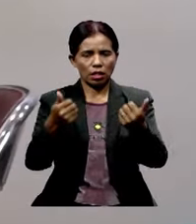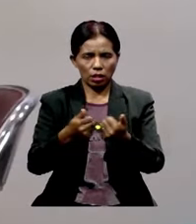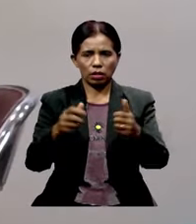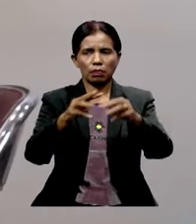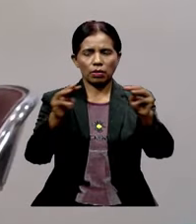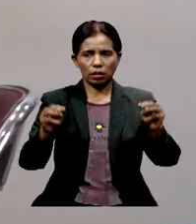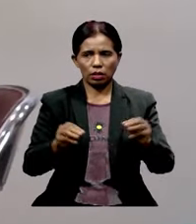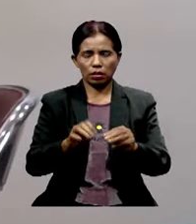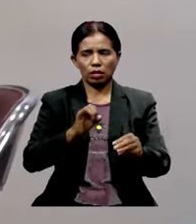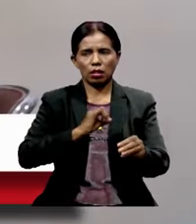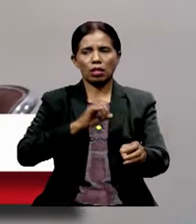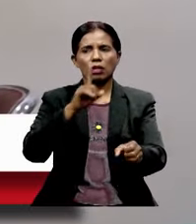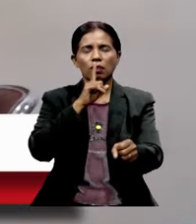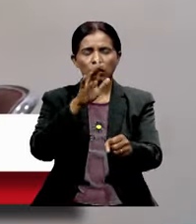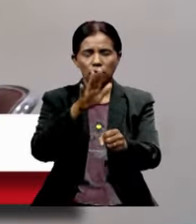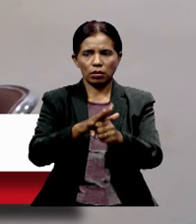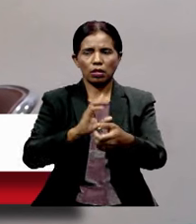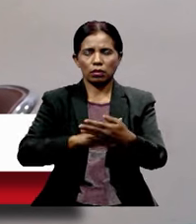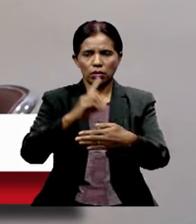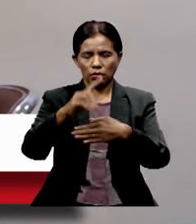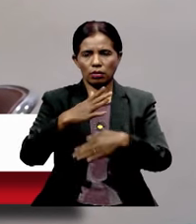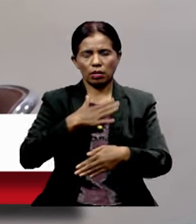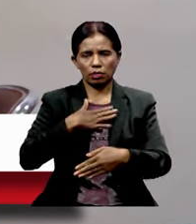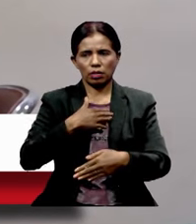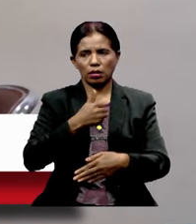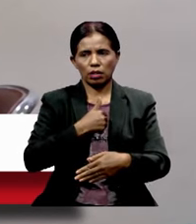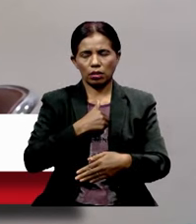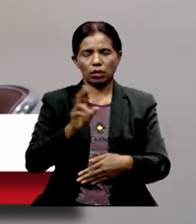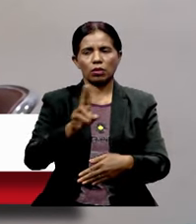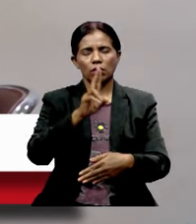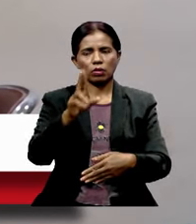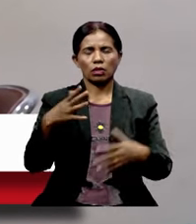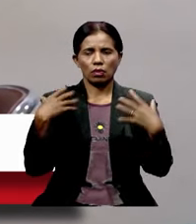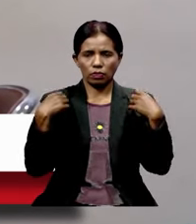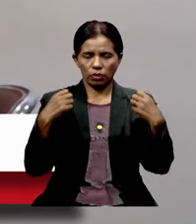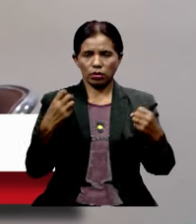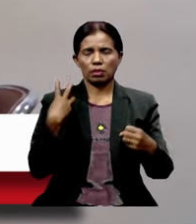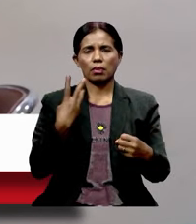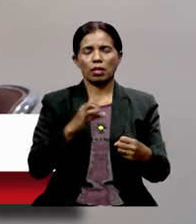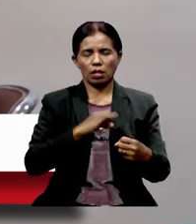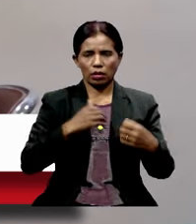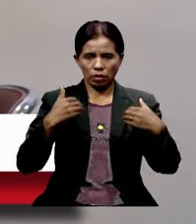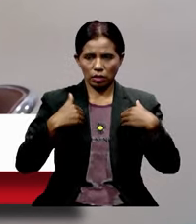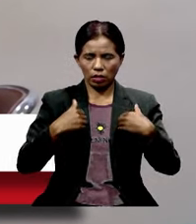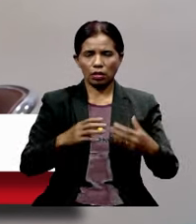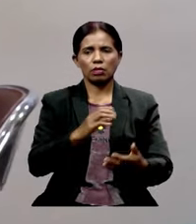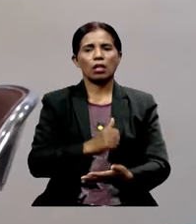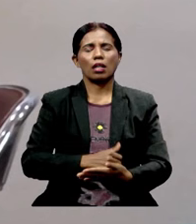ao jura, a tu desenvolvamento, aproveita energia na Bahia, a tu desenvolvimento